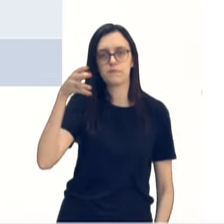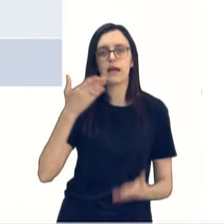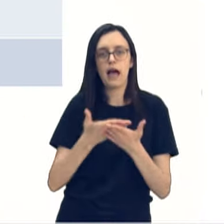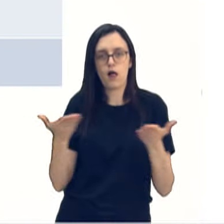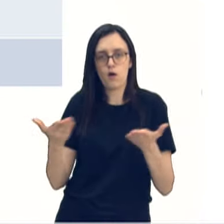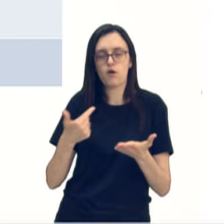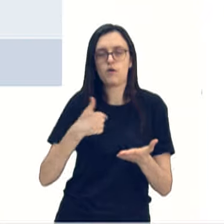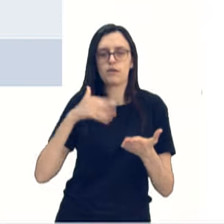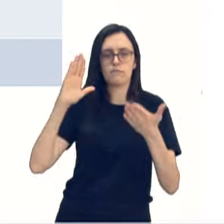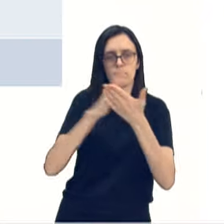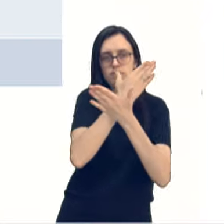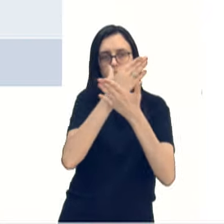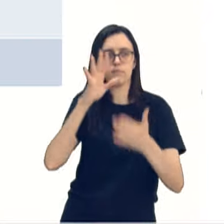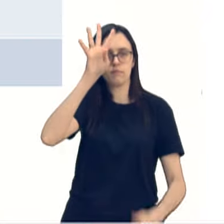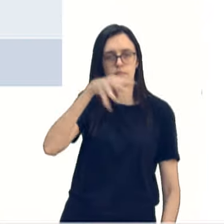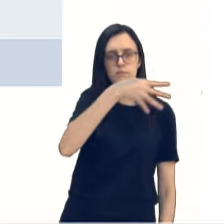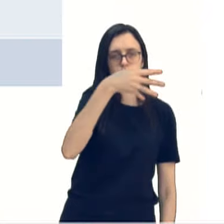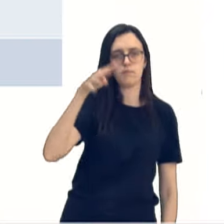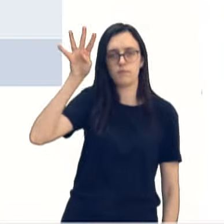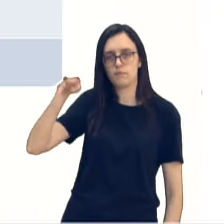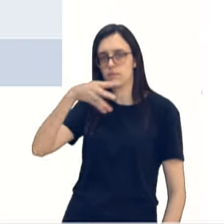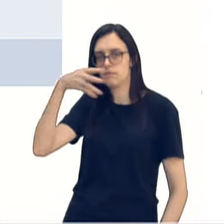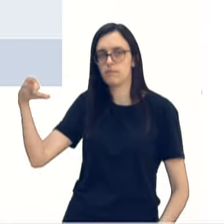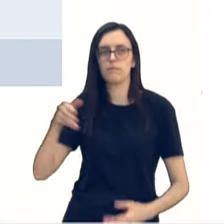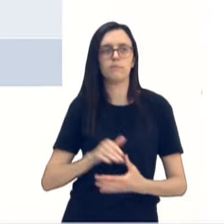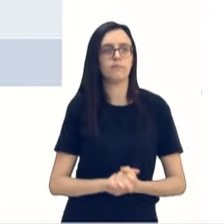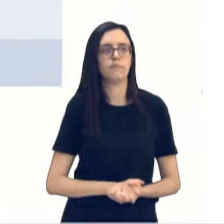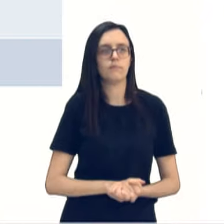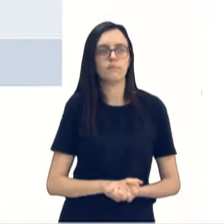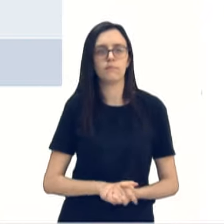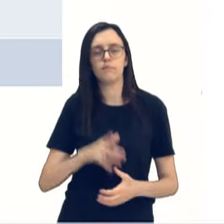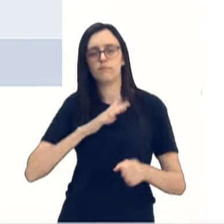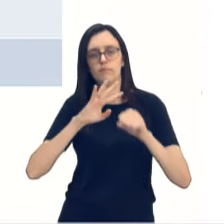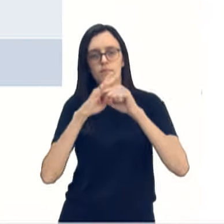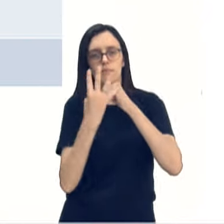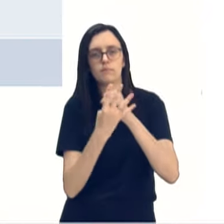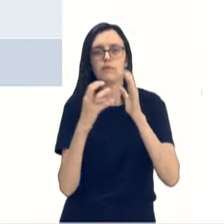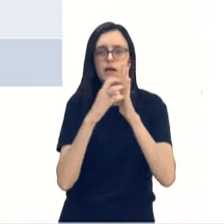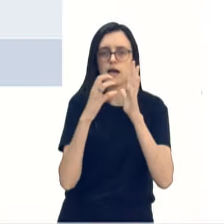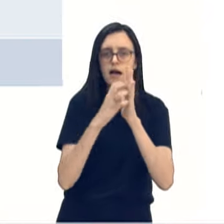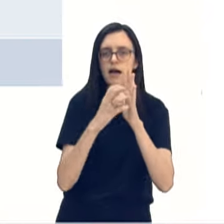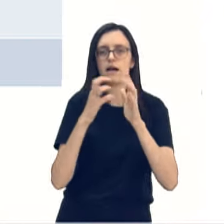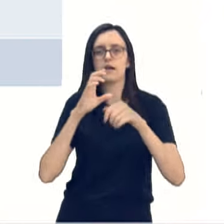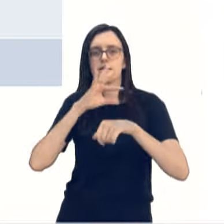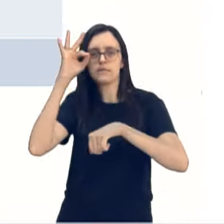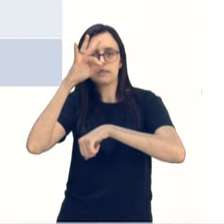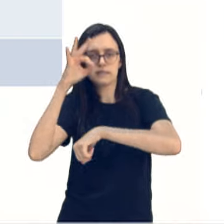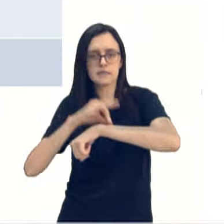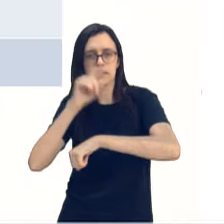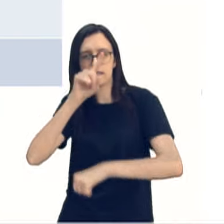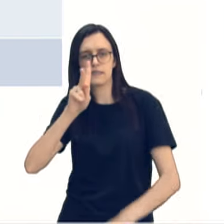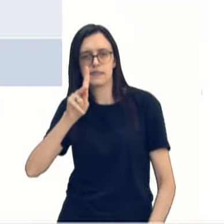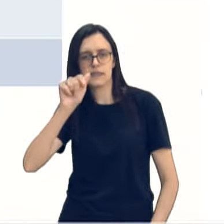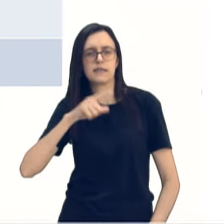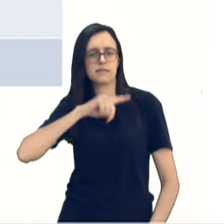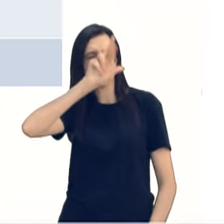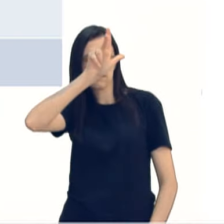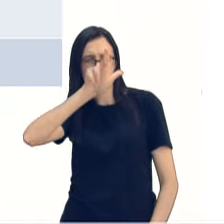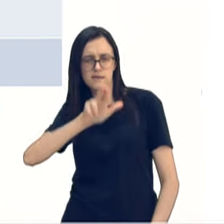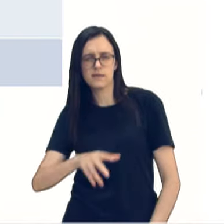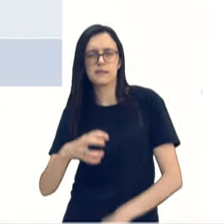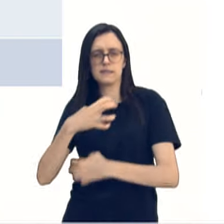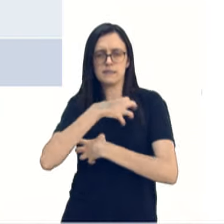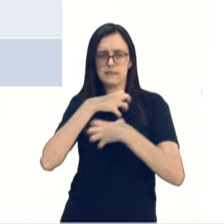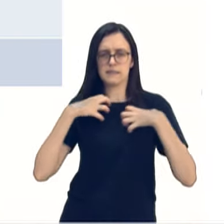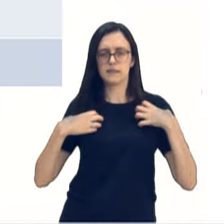quebrei a lista em 2 pedaços, tá bom? Então aqui, a Covid-19, AIDS, dengue, chikungunya, zika, gripe e sarampo.